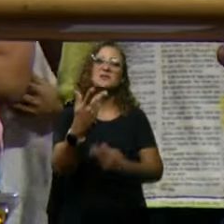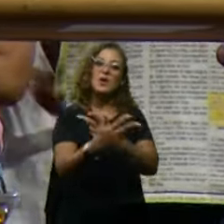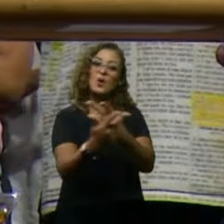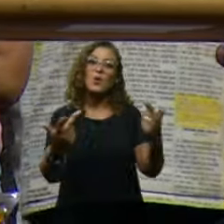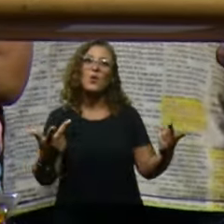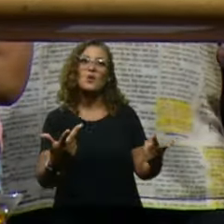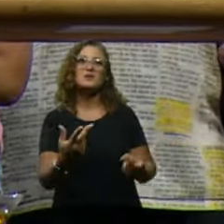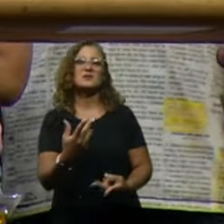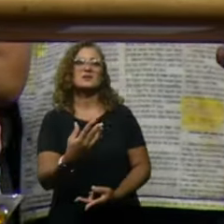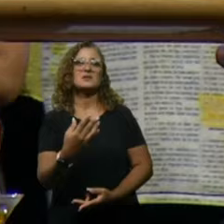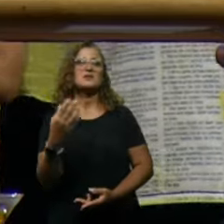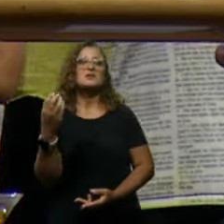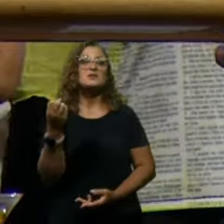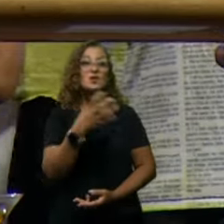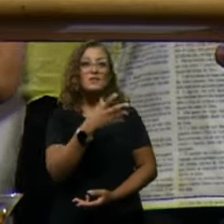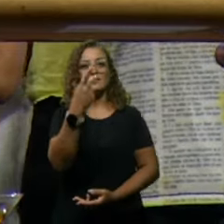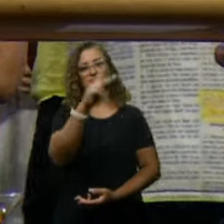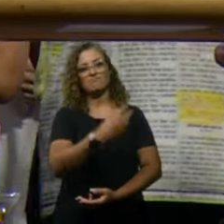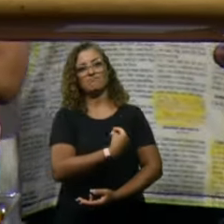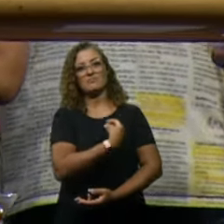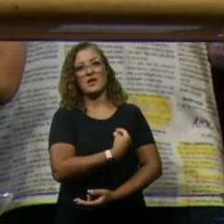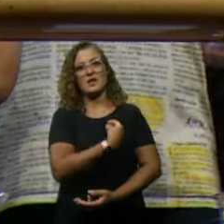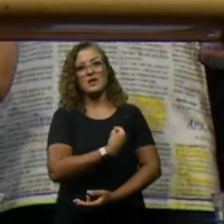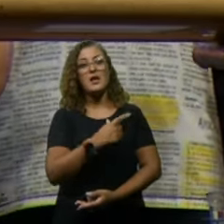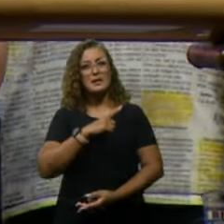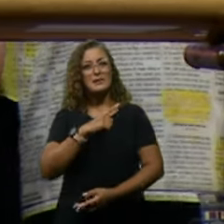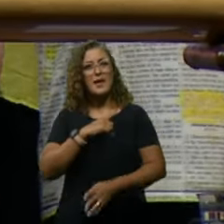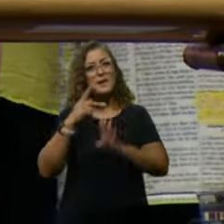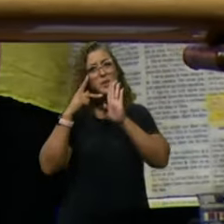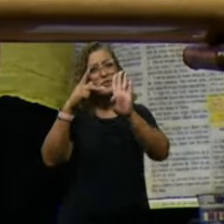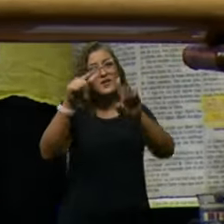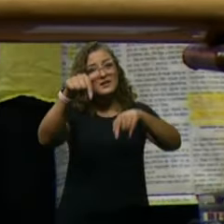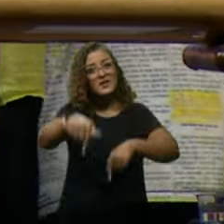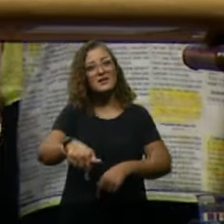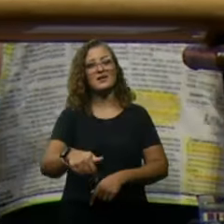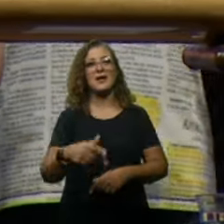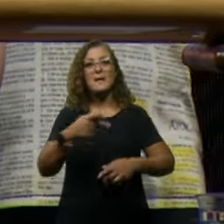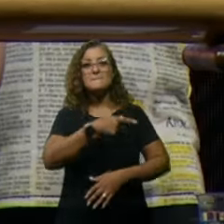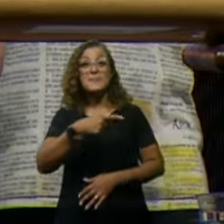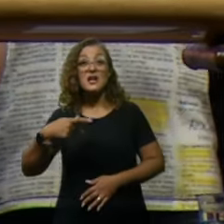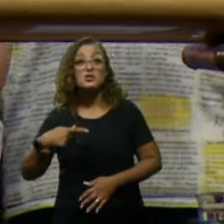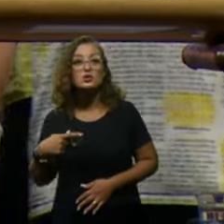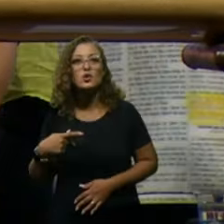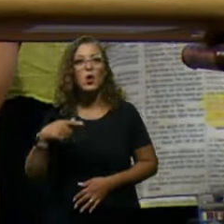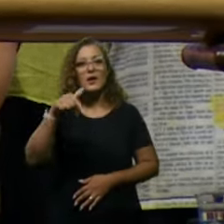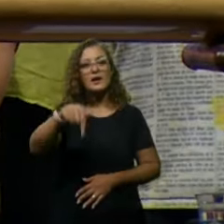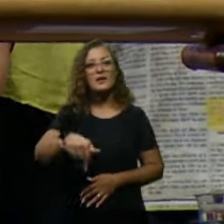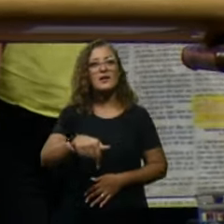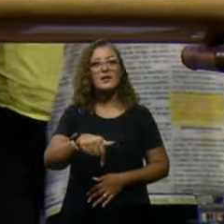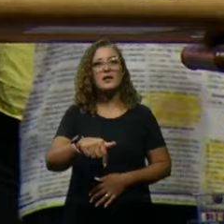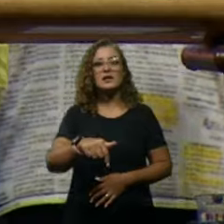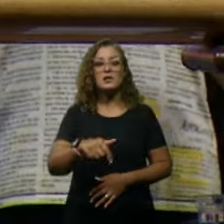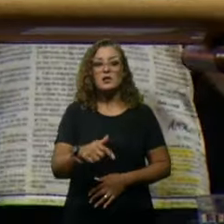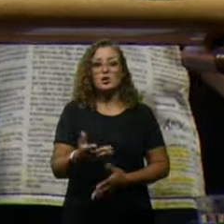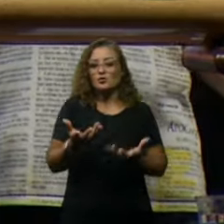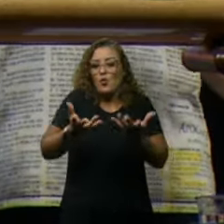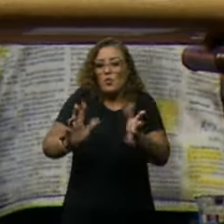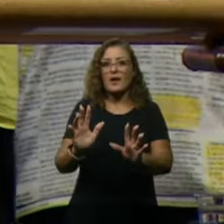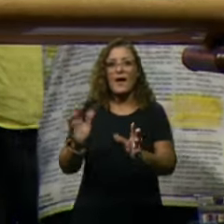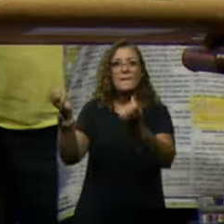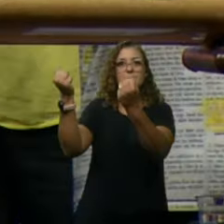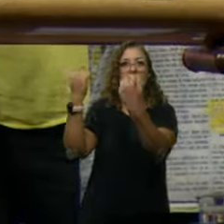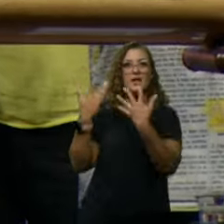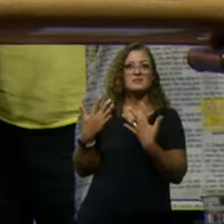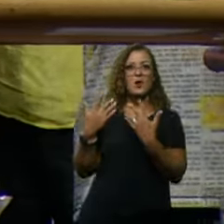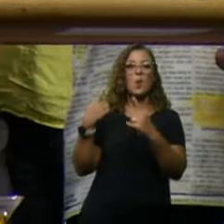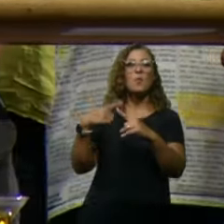que tem profeta aqui Deus tá mandando é isso tem profeta aqui tem Pastor aqui que tá com medo da promessa se cumprir não tem prazer na benção que acha que depois que